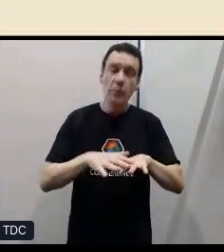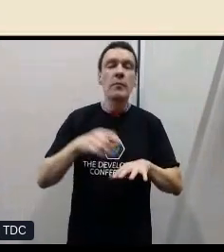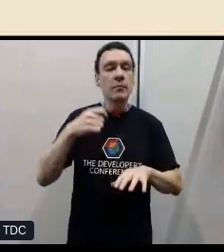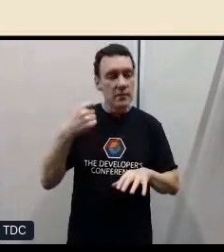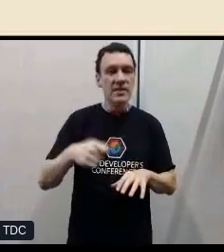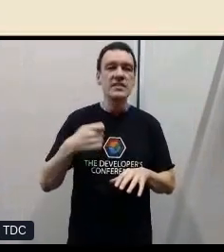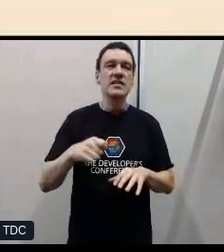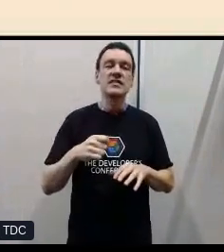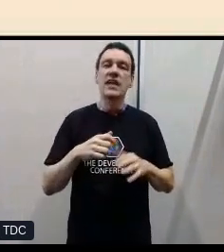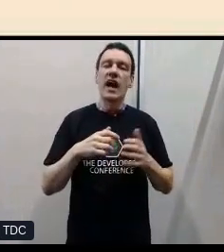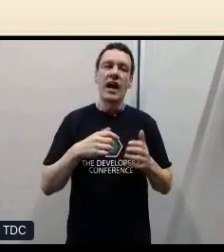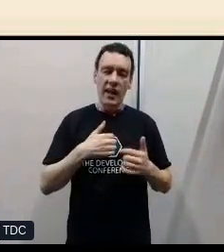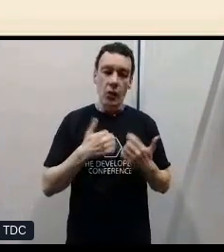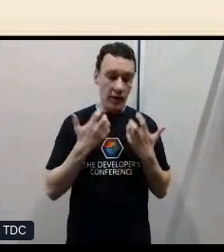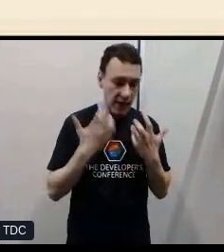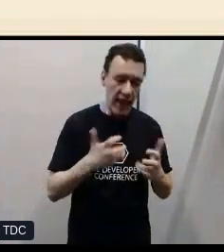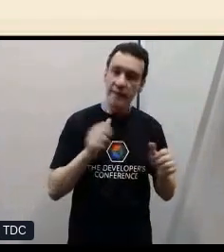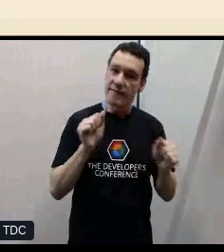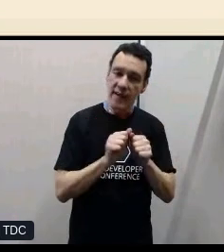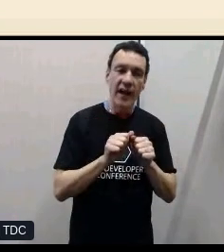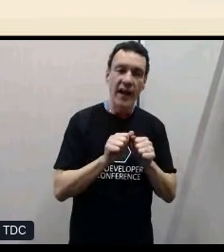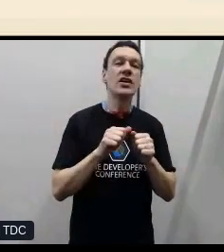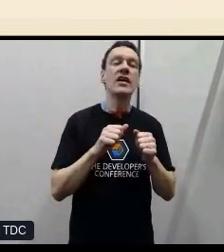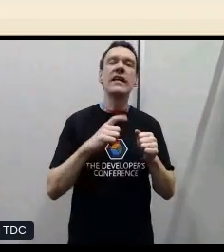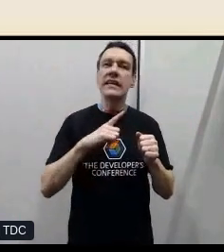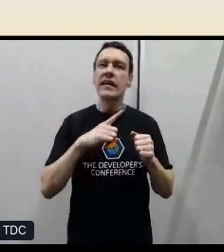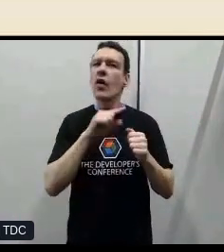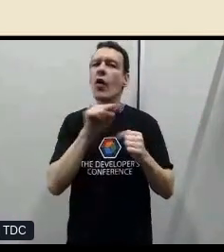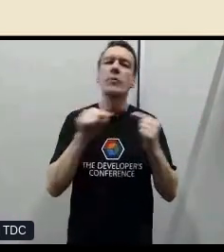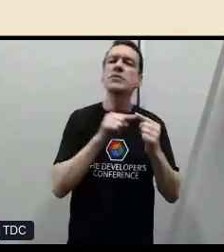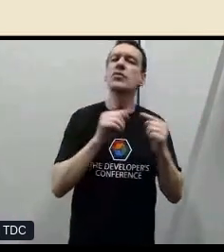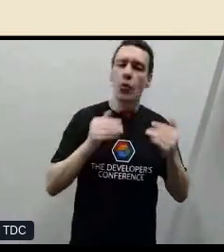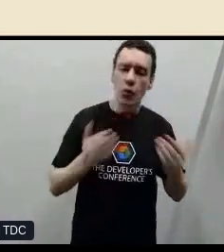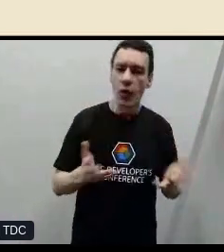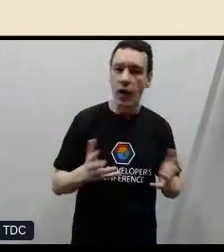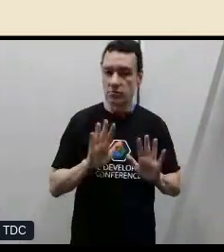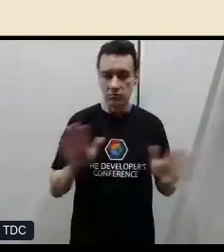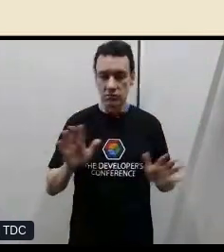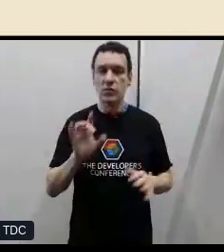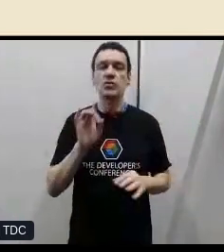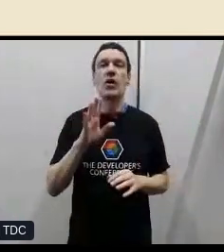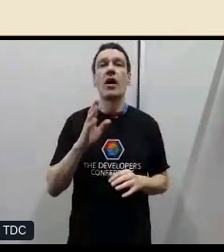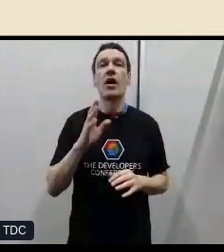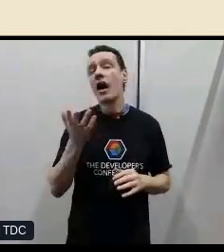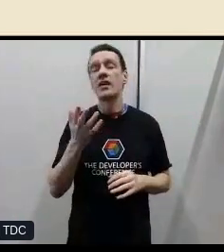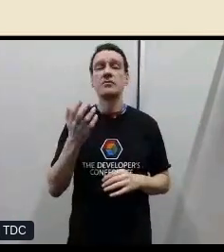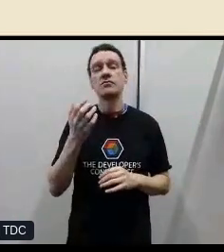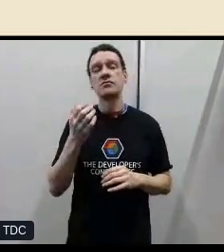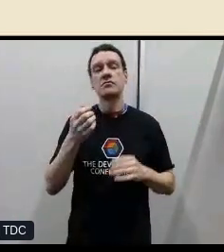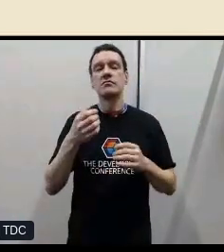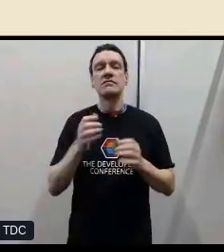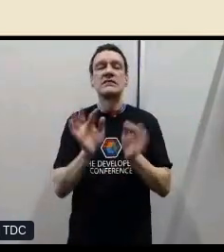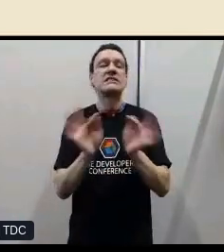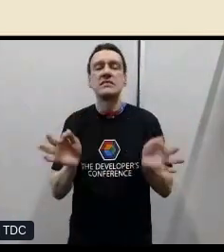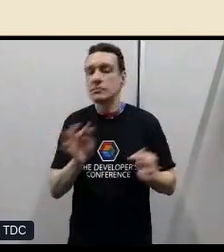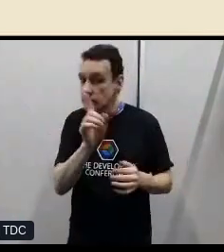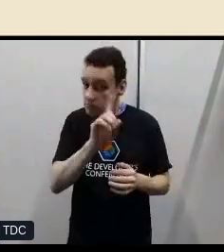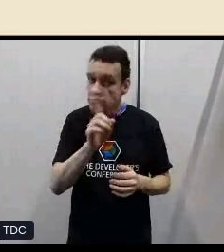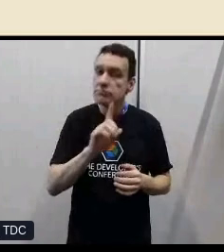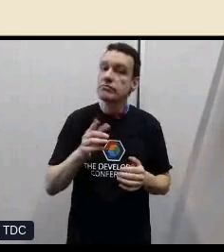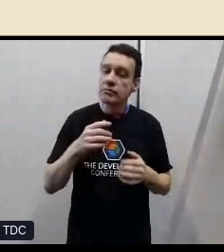propósito. Não adianta só ter programas de inclusão porque é bonito ou porque é necessário no mercado de tecnologia. Isso precisa ter um propósito